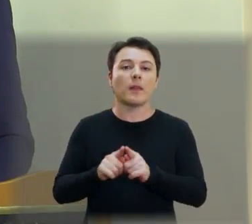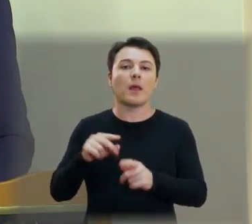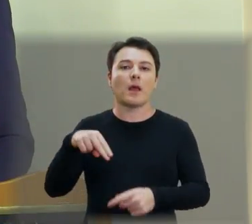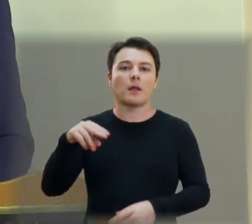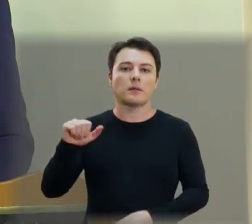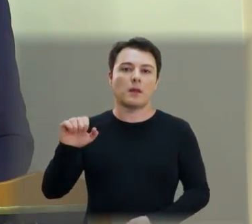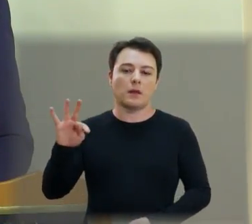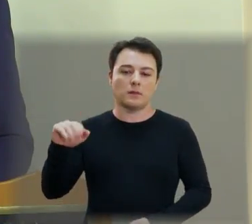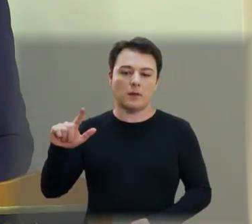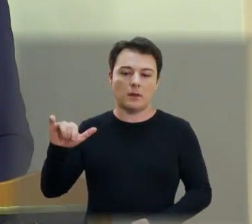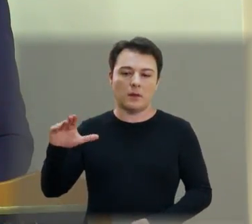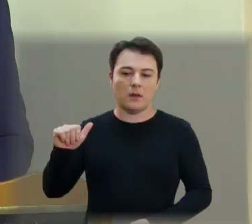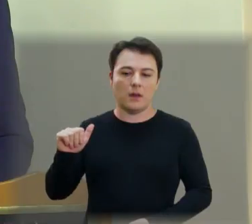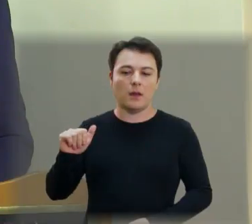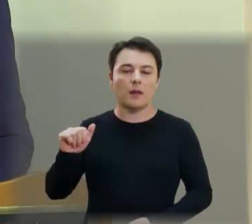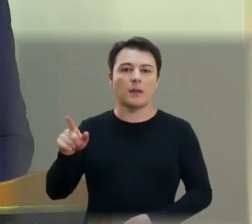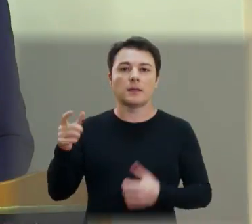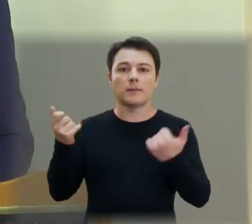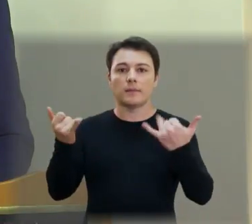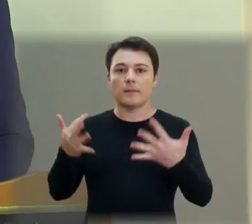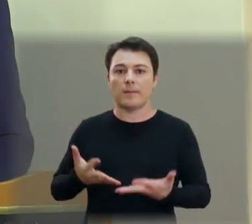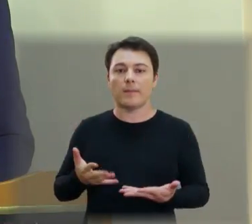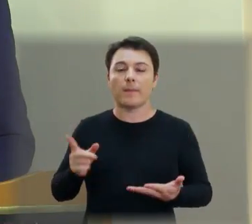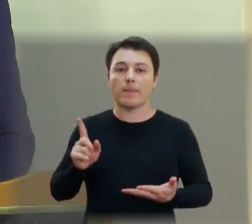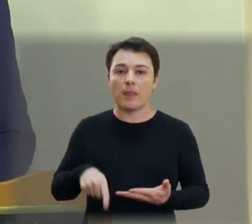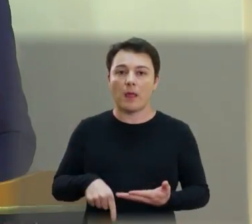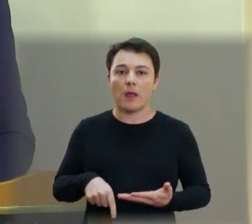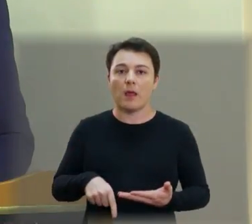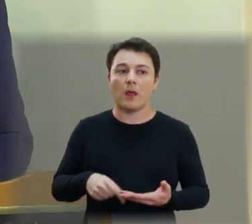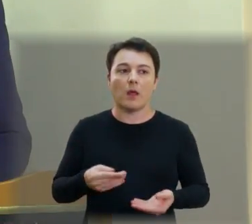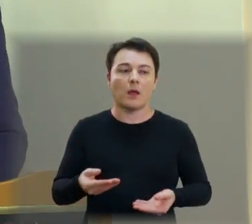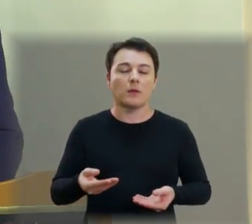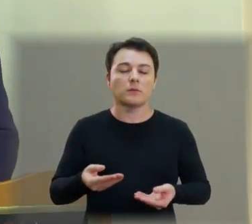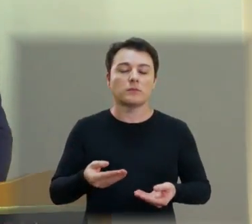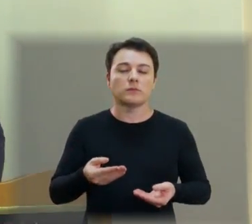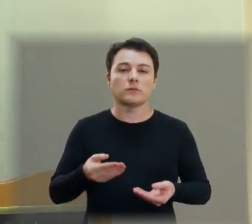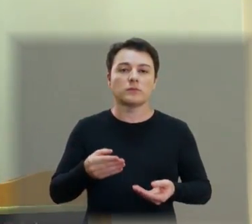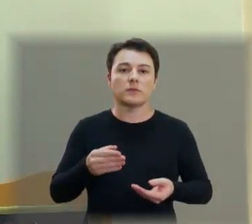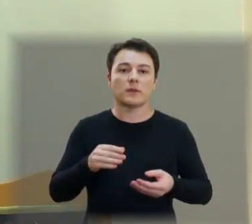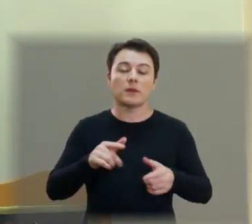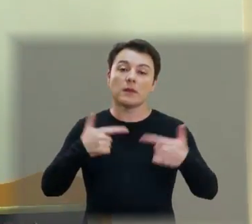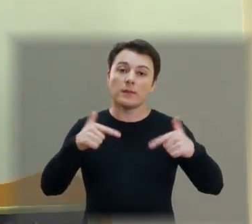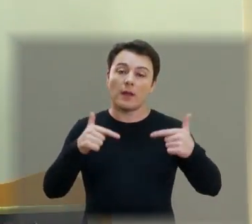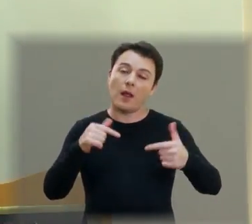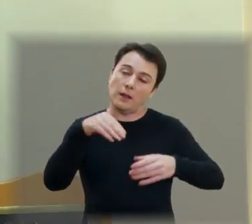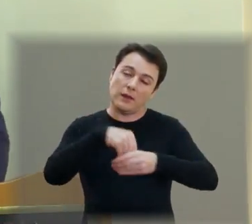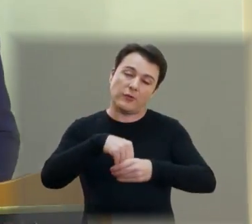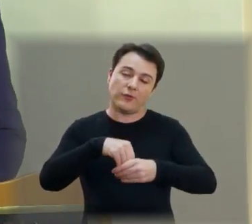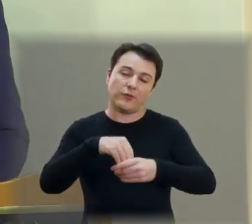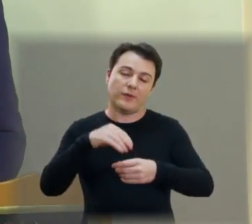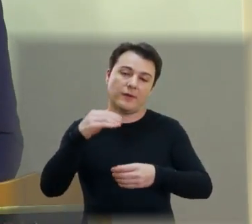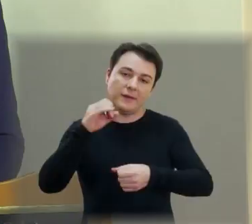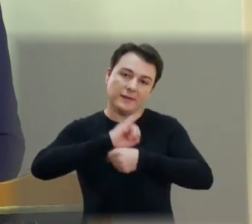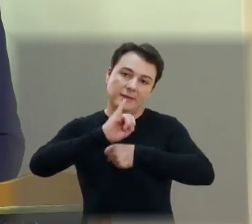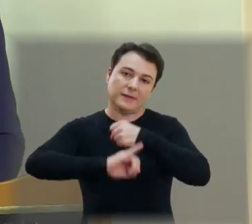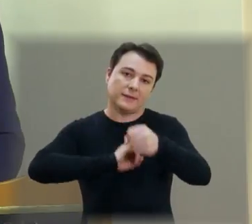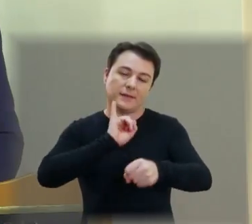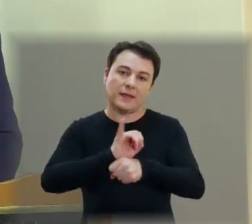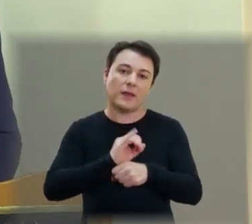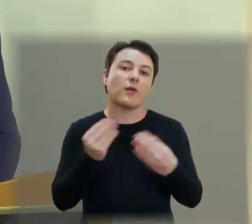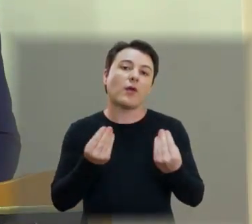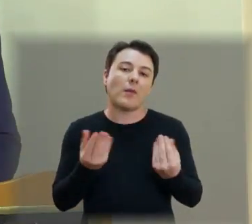Natália Lima, consultora digital como oportunidade de empreendedorismo. No quarto e último dia, na